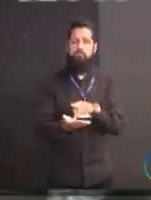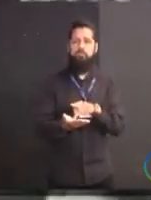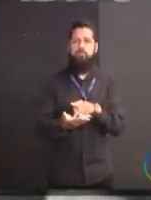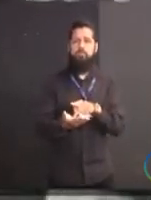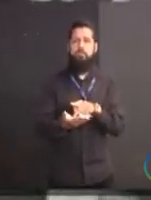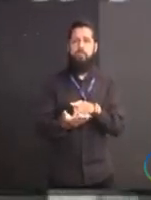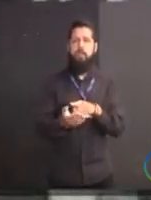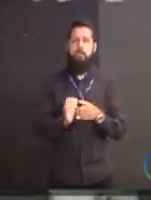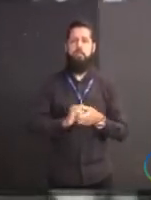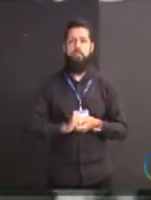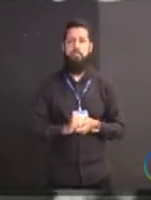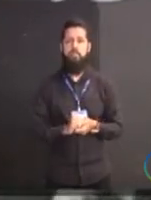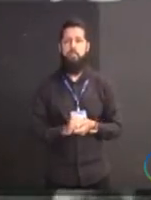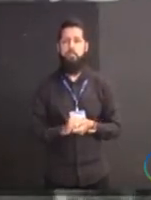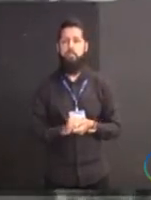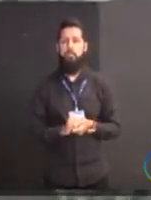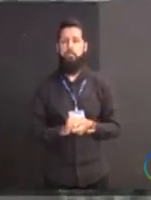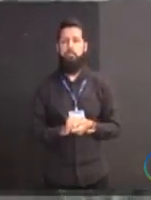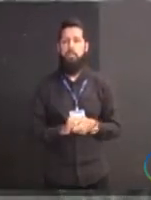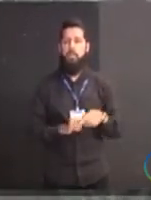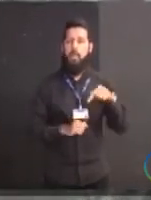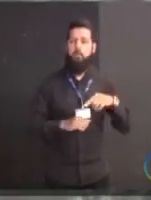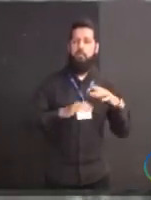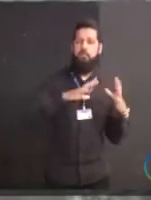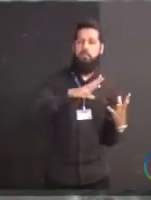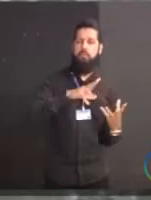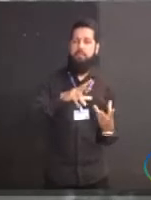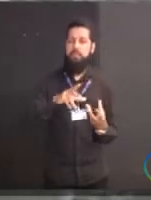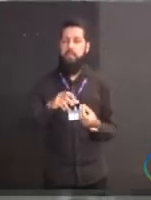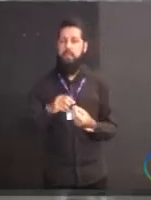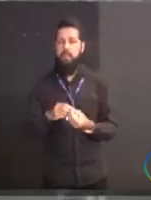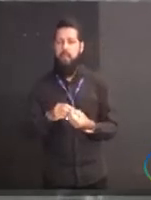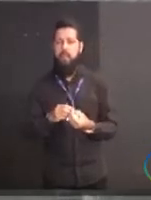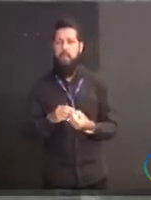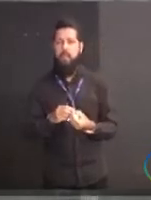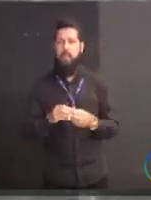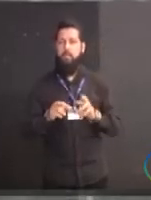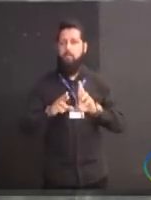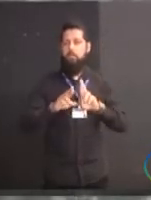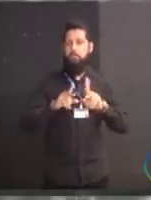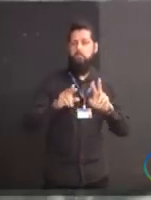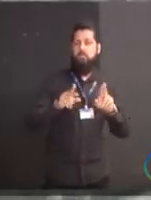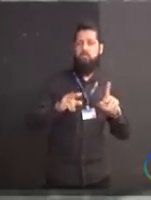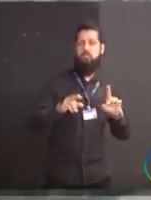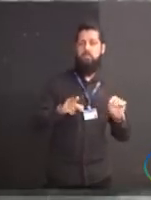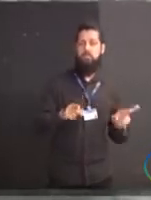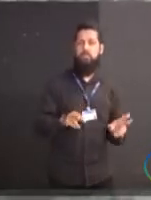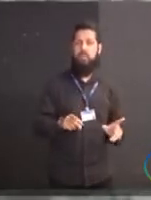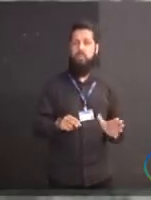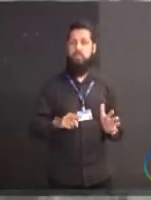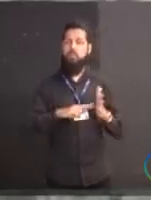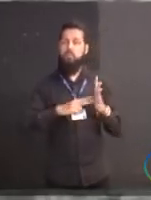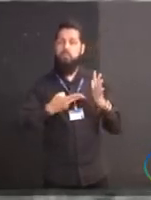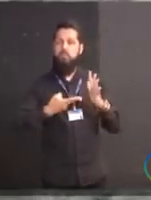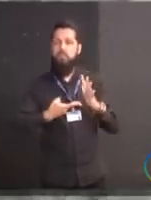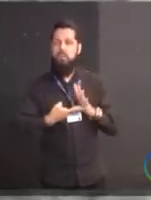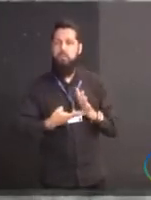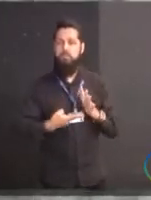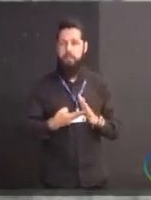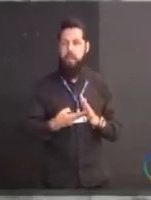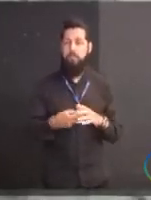Terra para que determinadas definições sobre a vida espiritual sejam